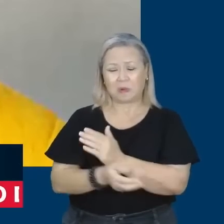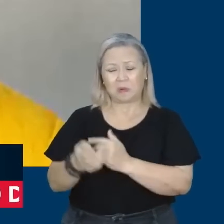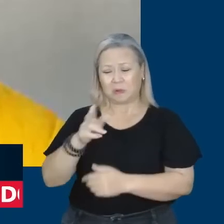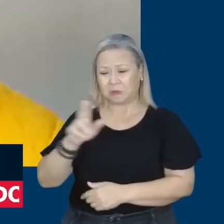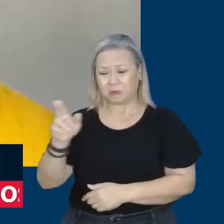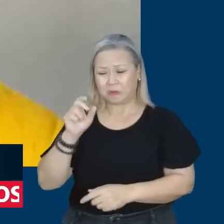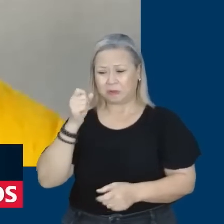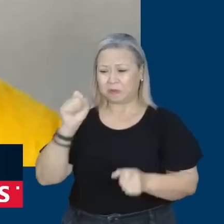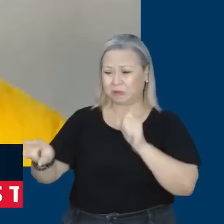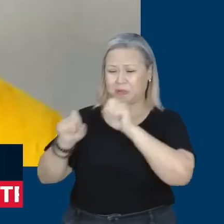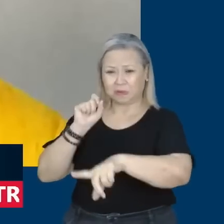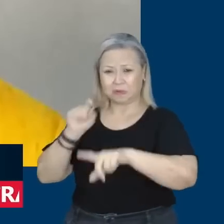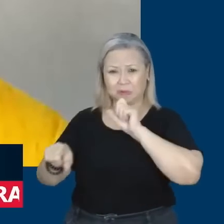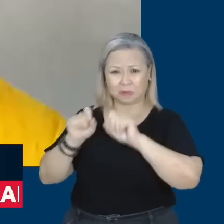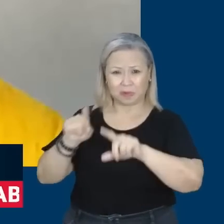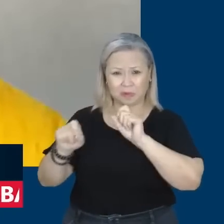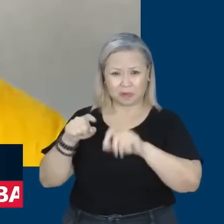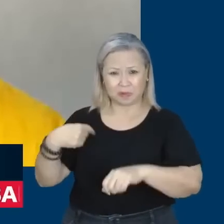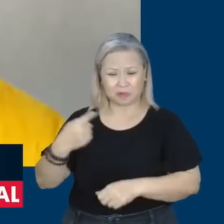impeachmentaram a Dilma.